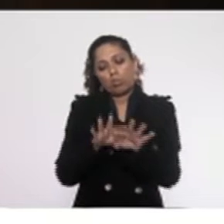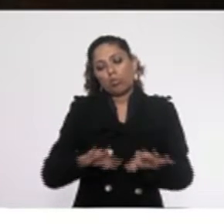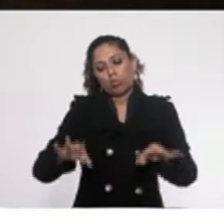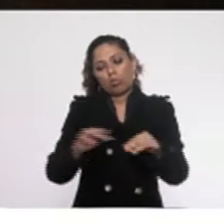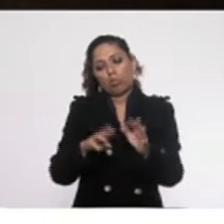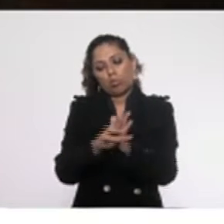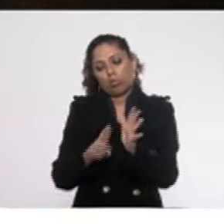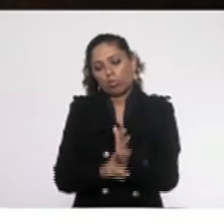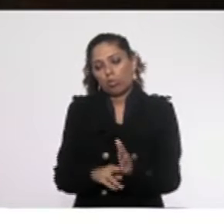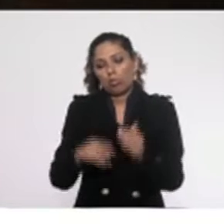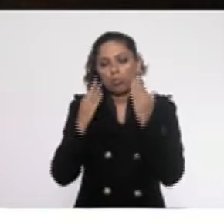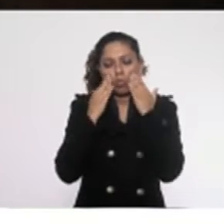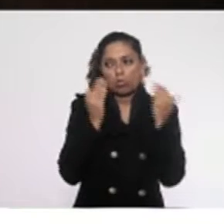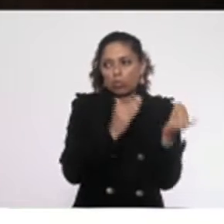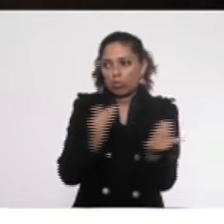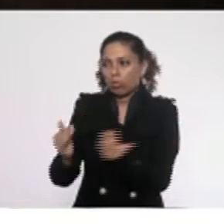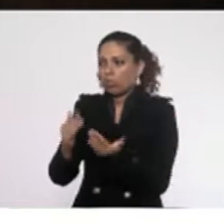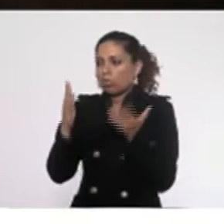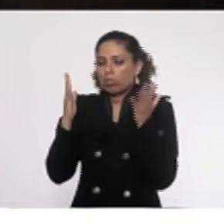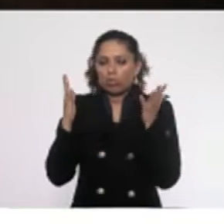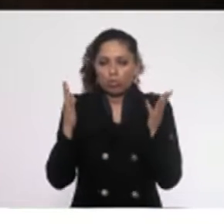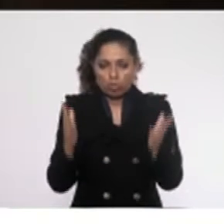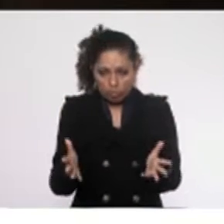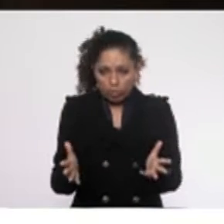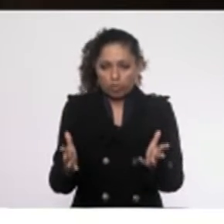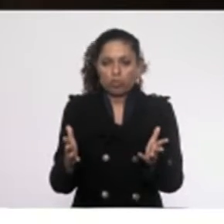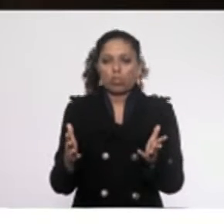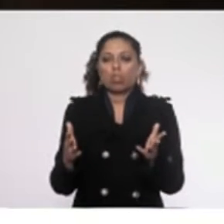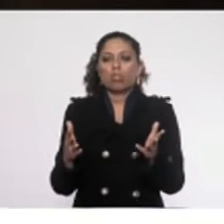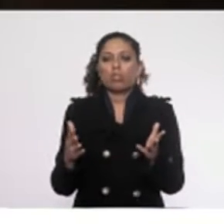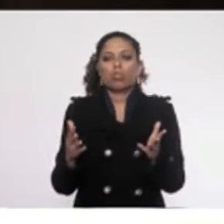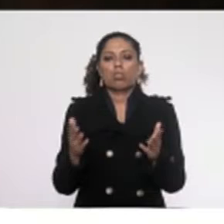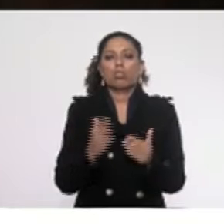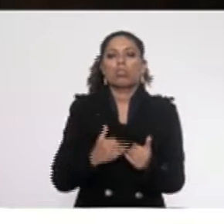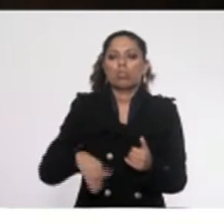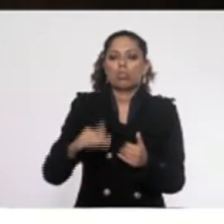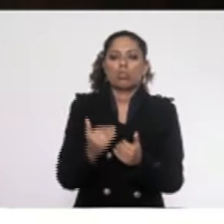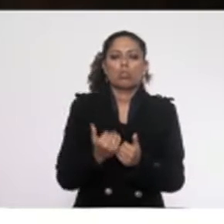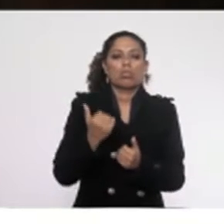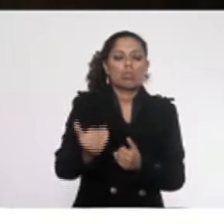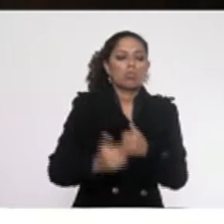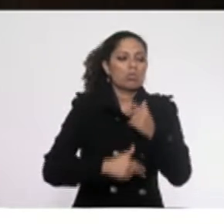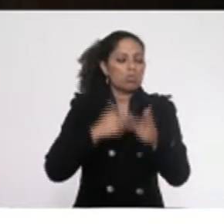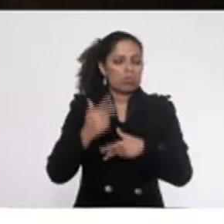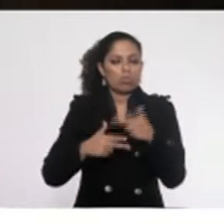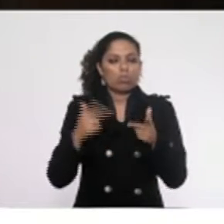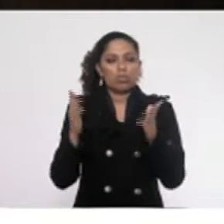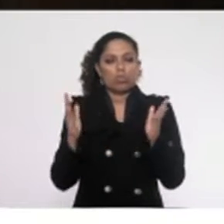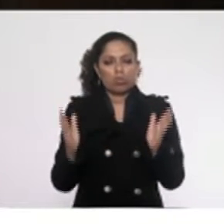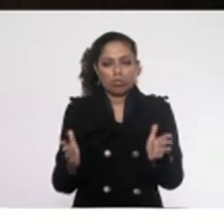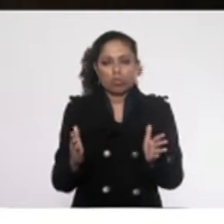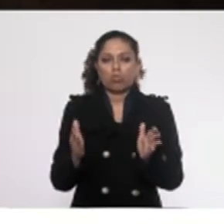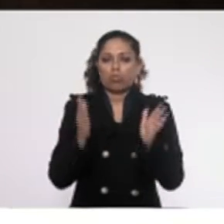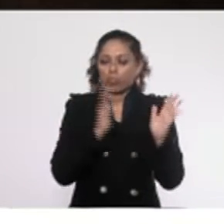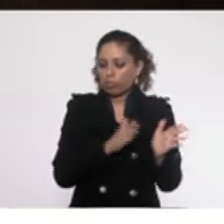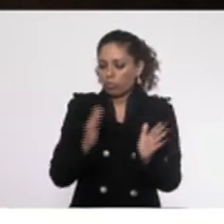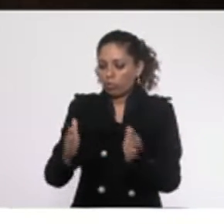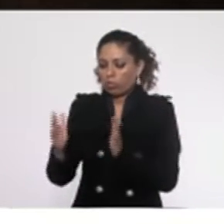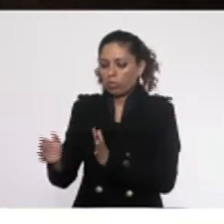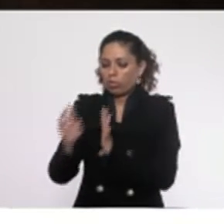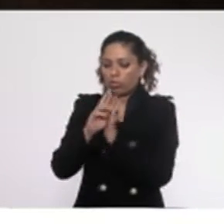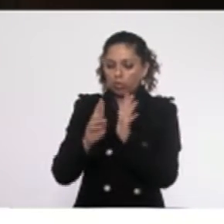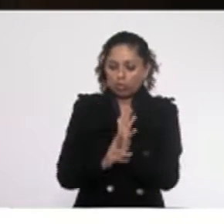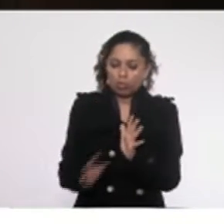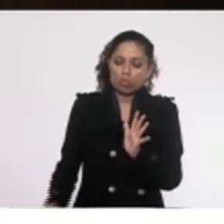já existe a previsão ali, uma demonstração. O que talvez possamos fazer, de uma forma mais apurada, é exigir um critério nesses relatórios,